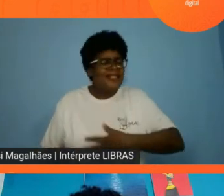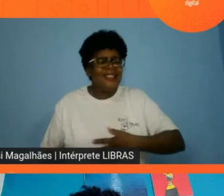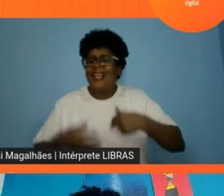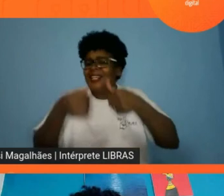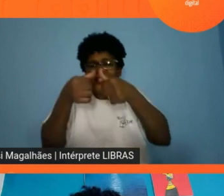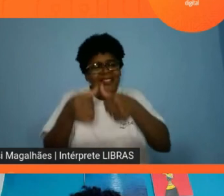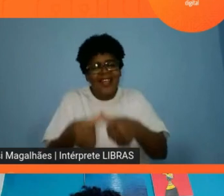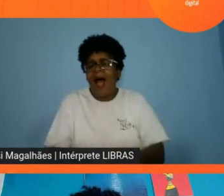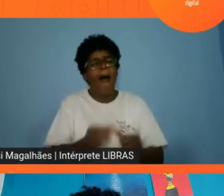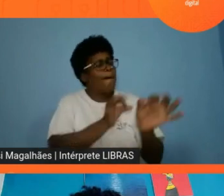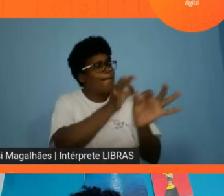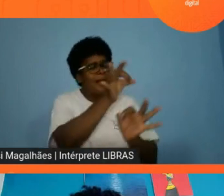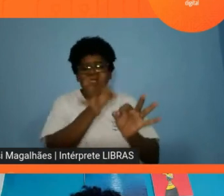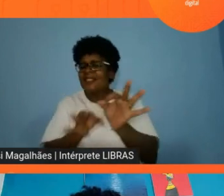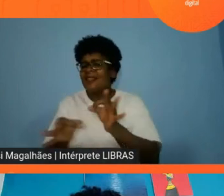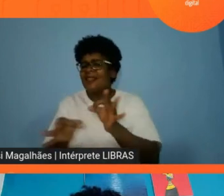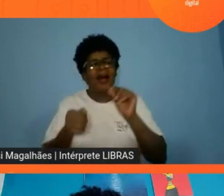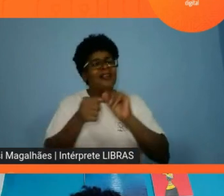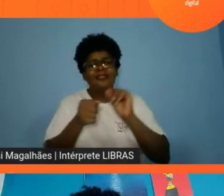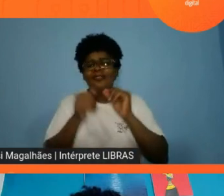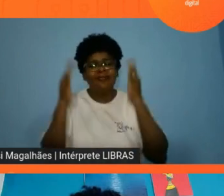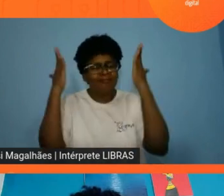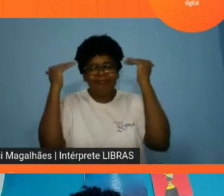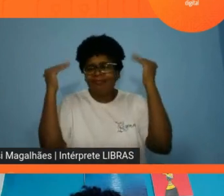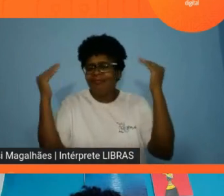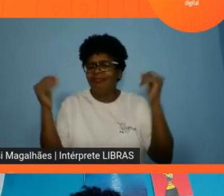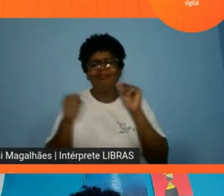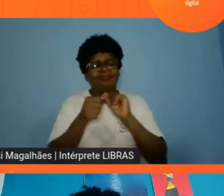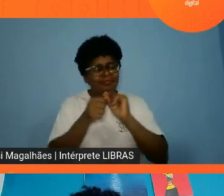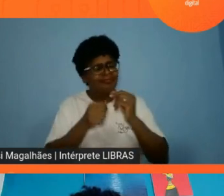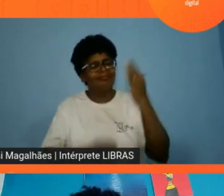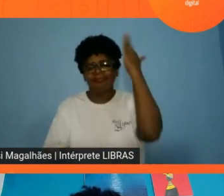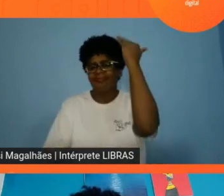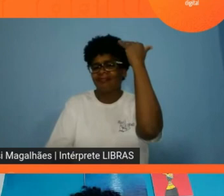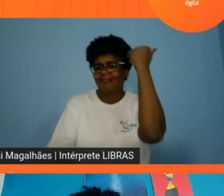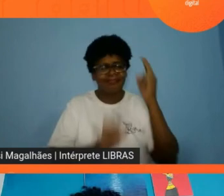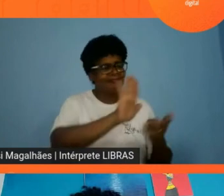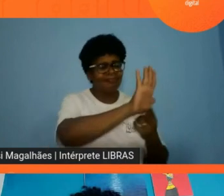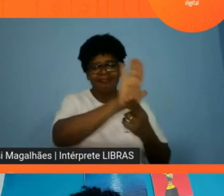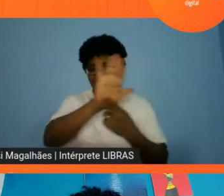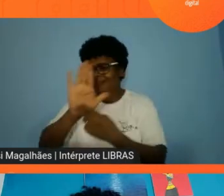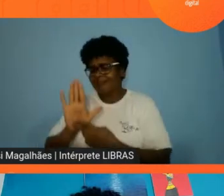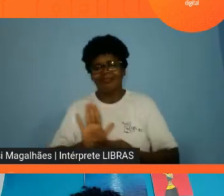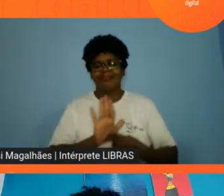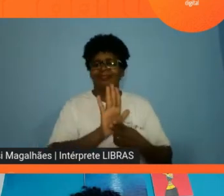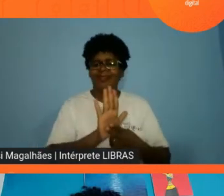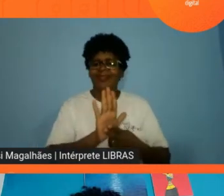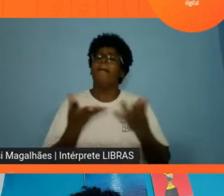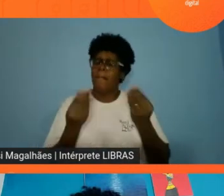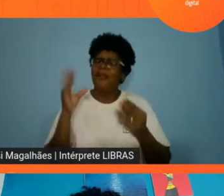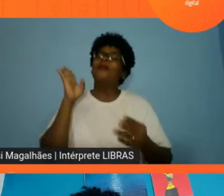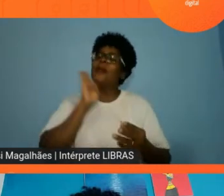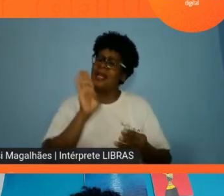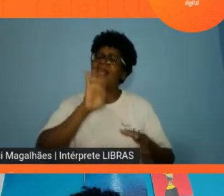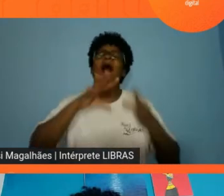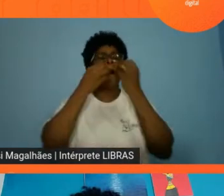onde eu sempre participei como espectadora, agora eu estou participando, sabe, ativamente, é muito legal,